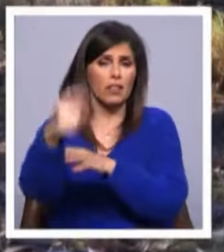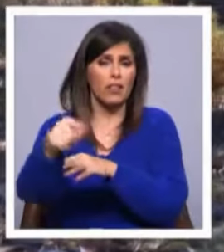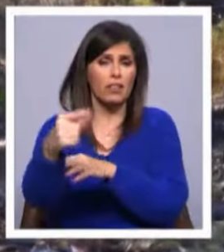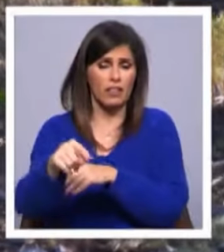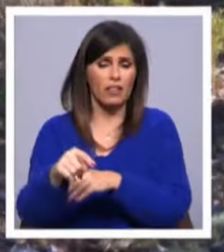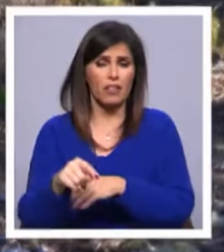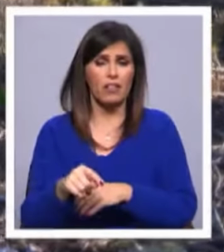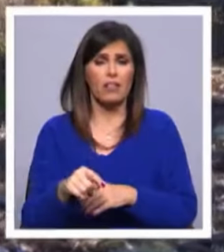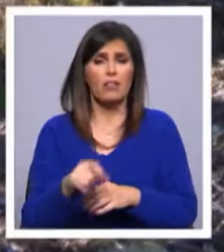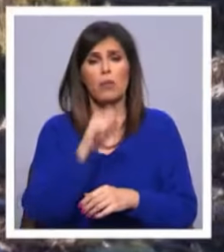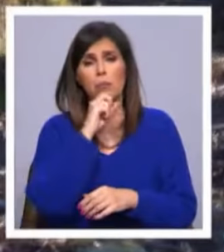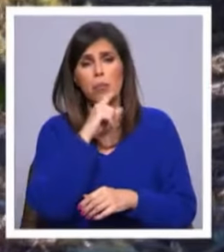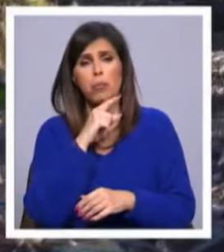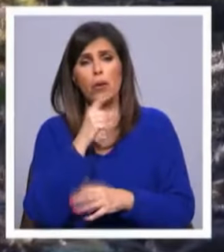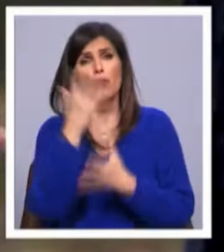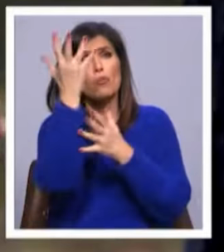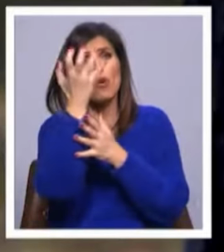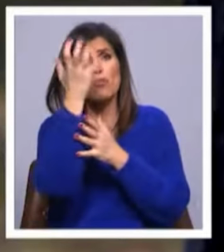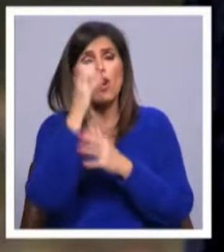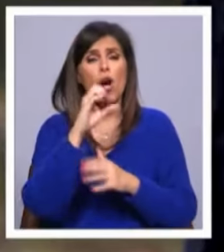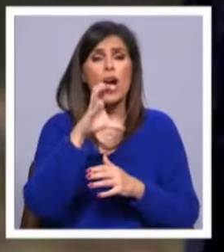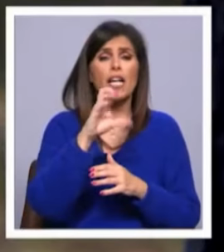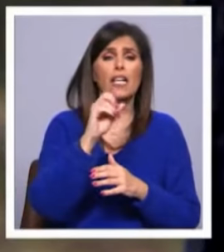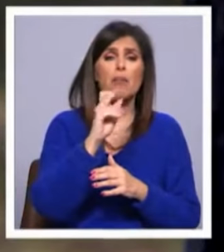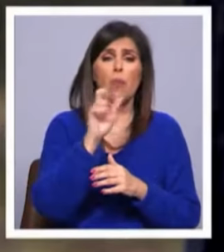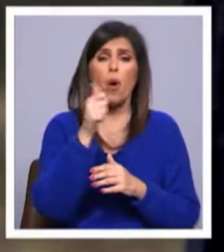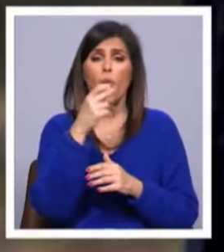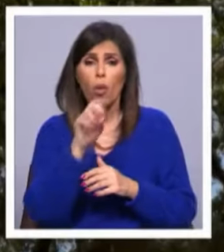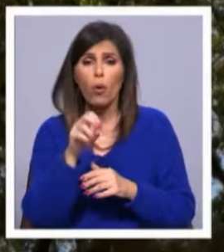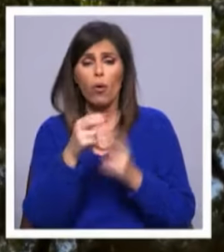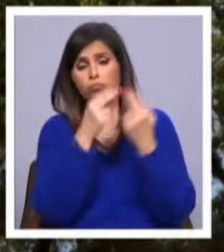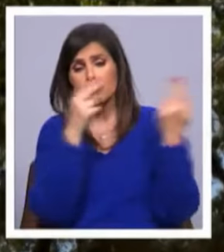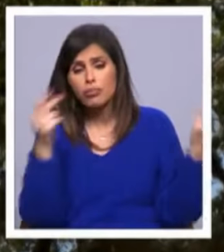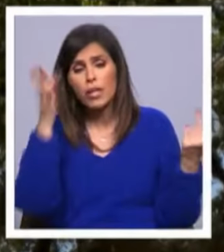prestam, seja o armazenamento de carbono, seja a biodiversidade.